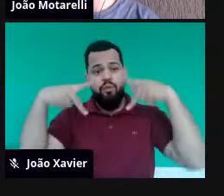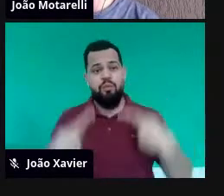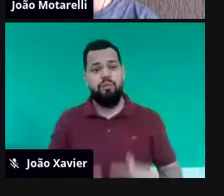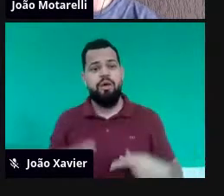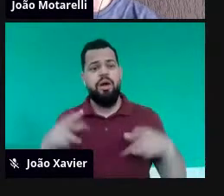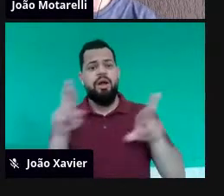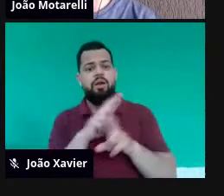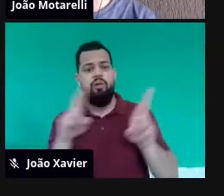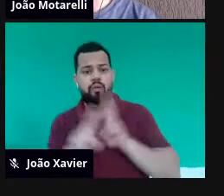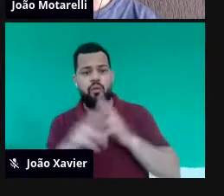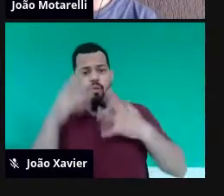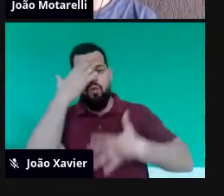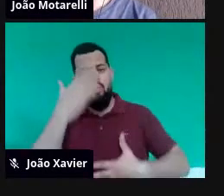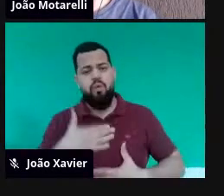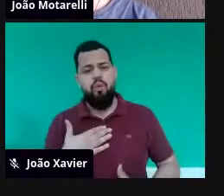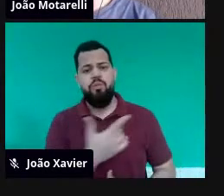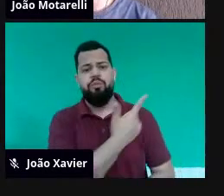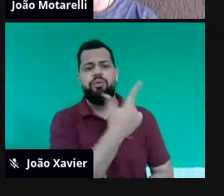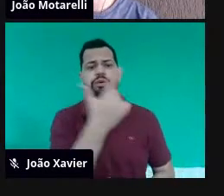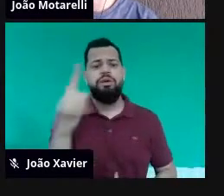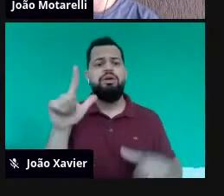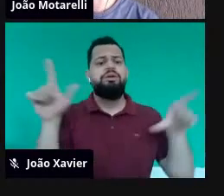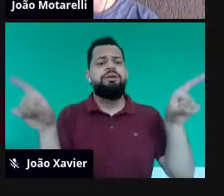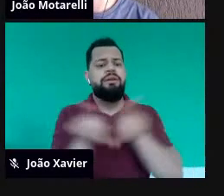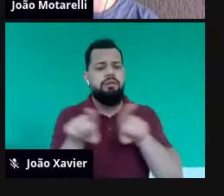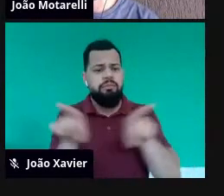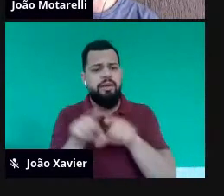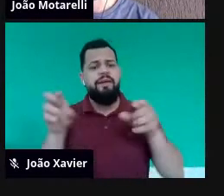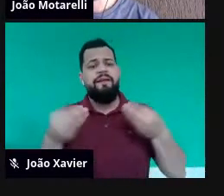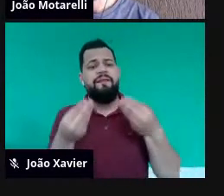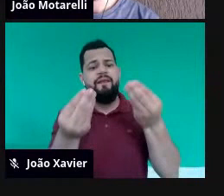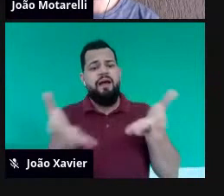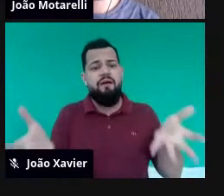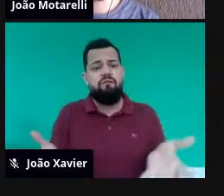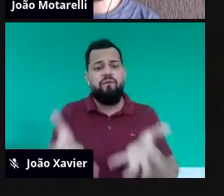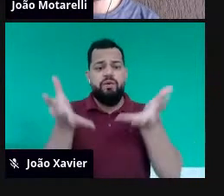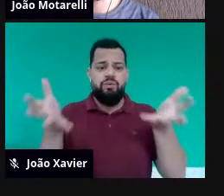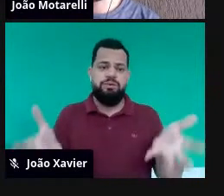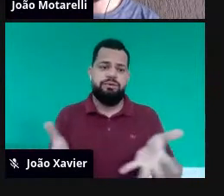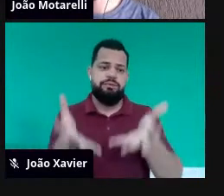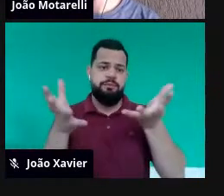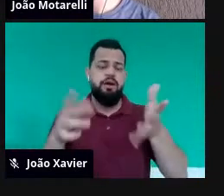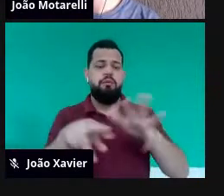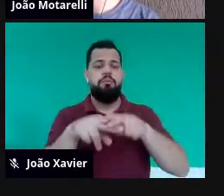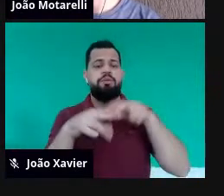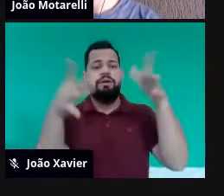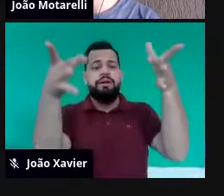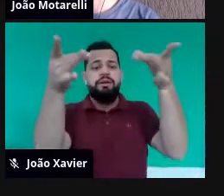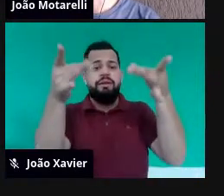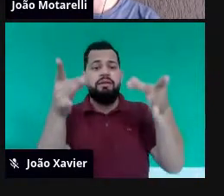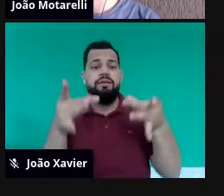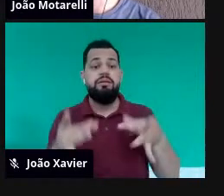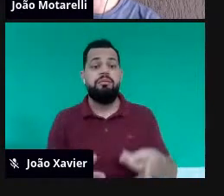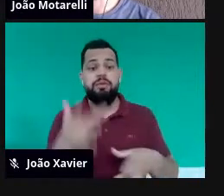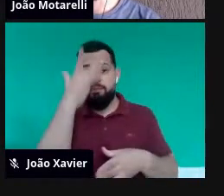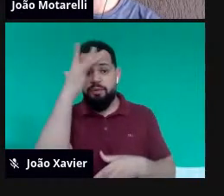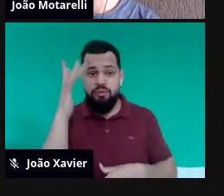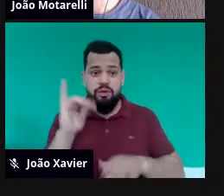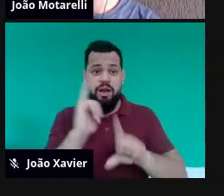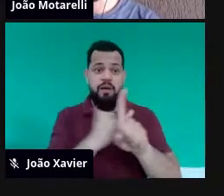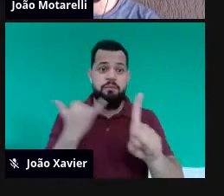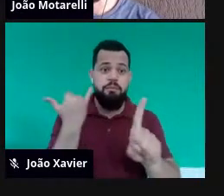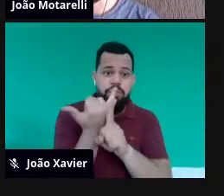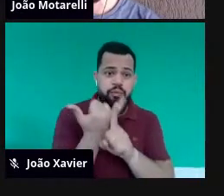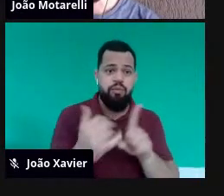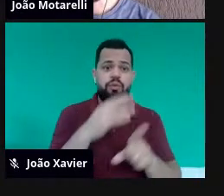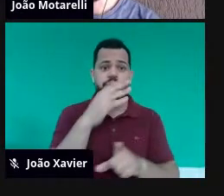corpo com o corpo do outro também influencia a minha imagem corporal. Isso explica o porquê quando o indivíduo sofre bullying,